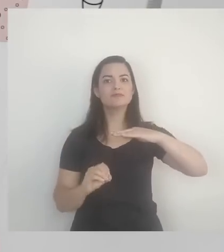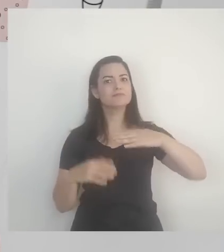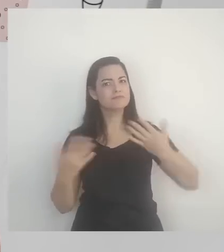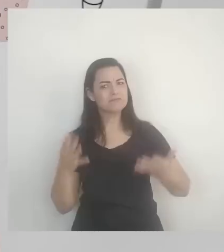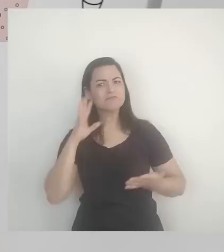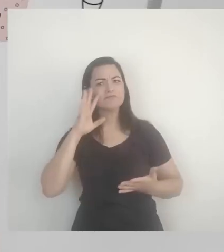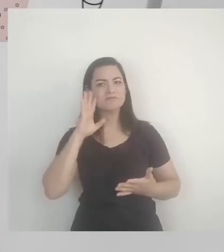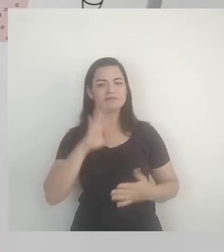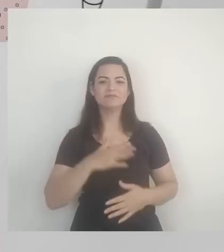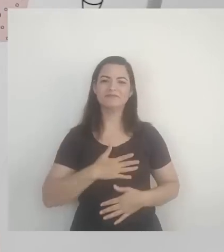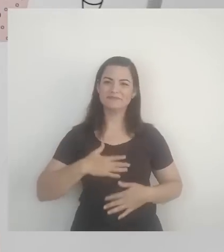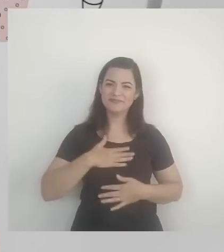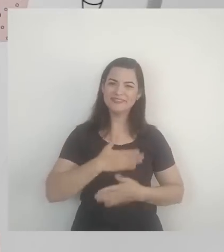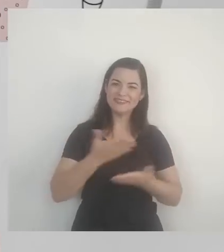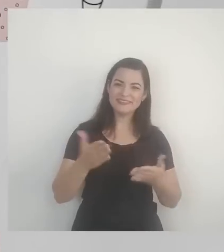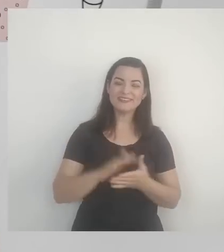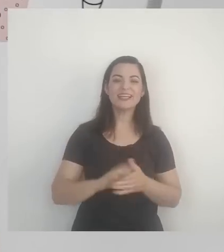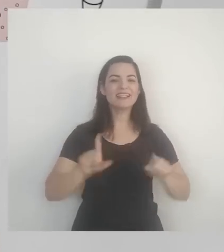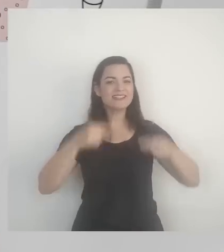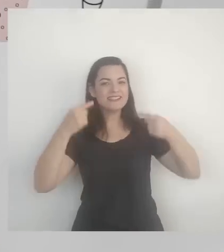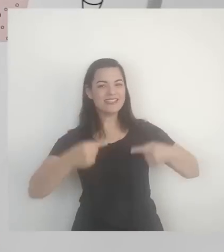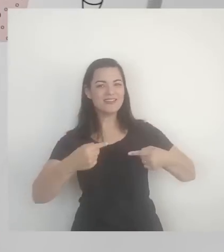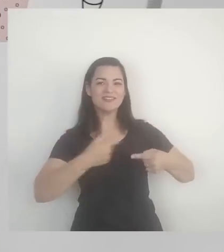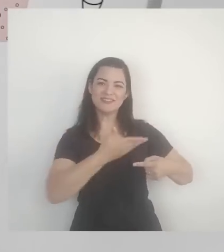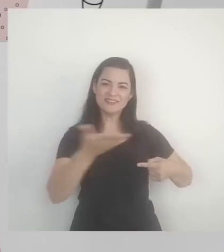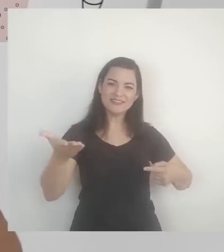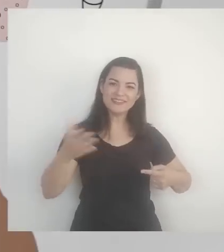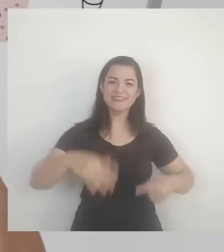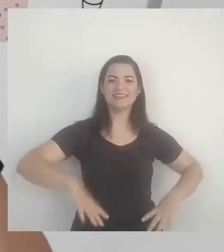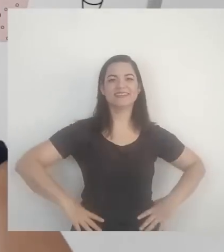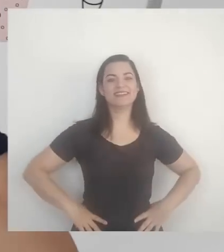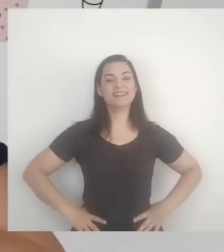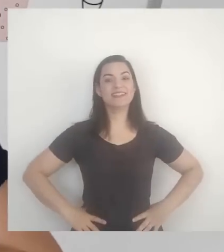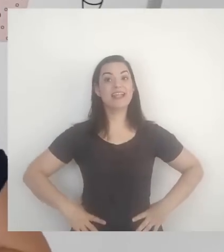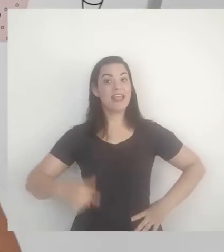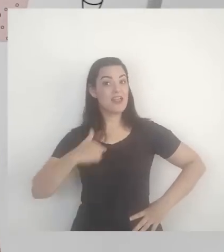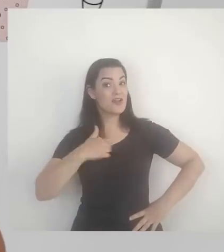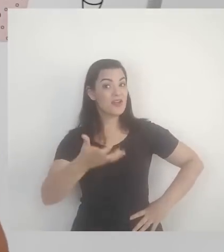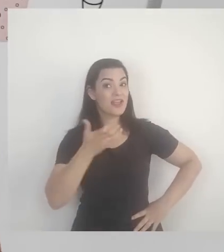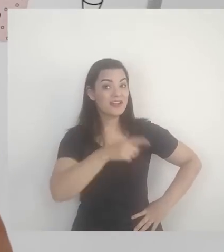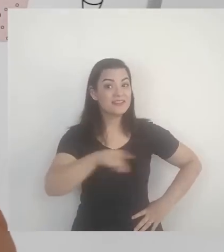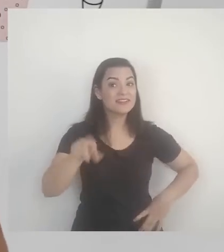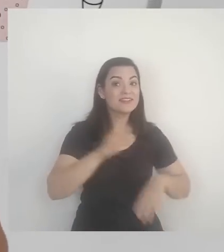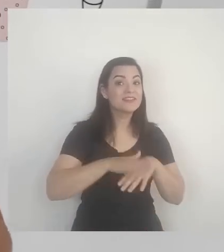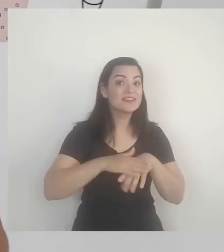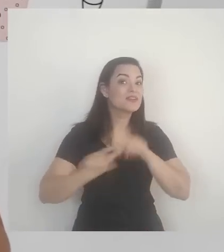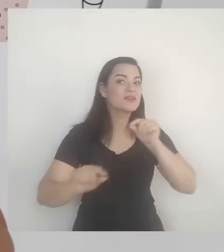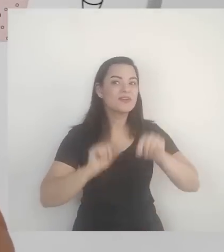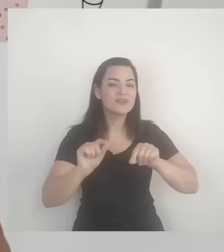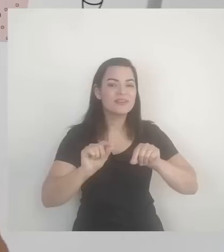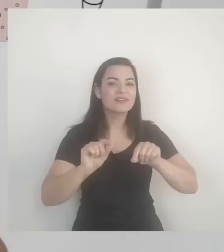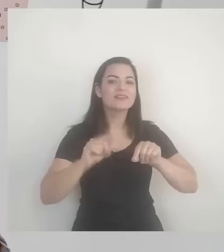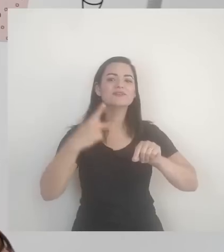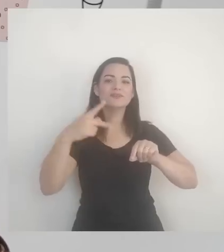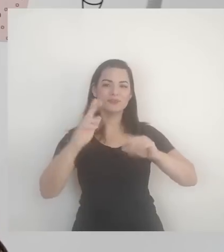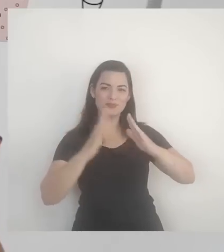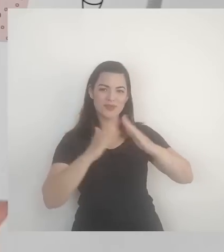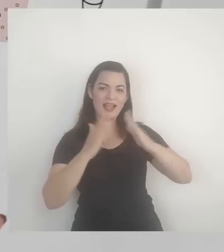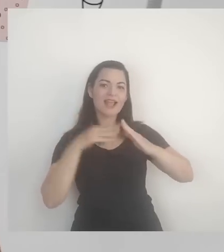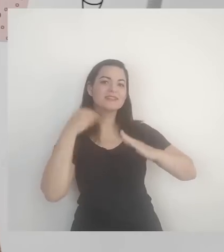gostaram? Então agora, esse é o meu desafio para vocês. A Pro quer que